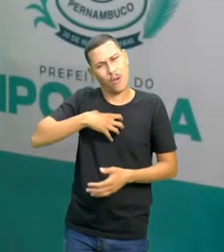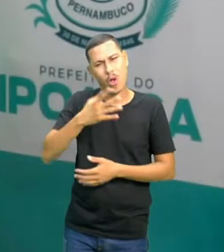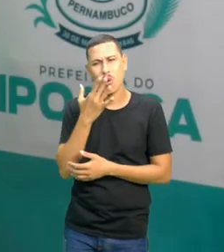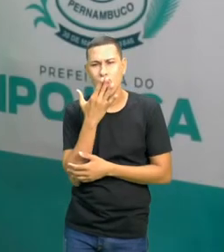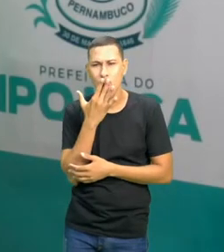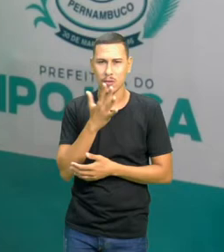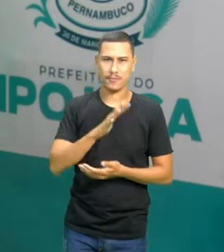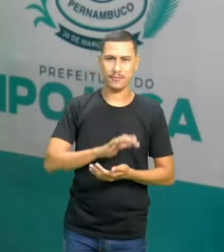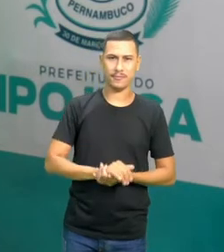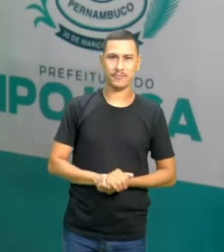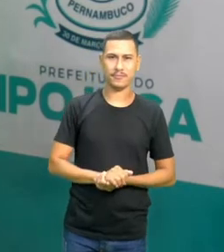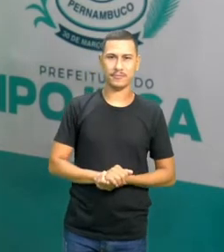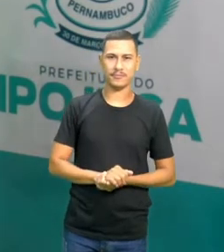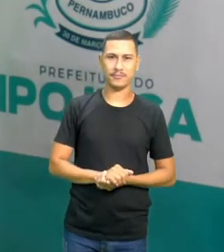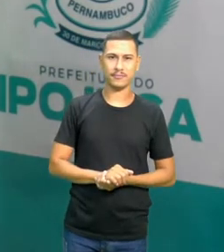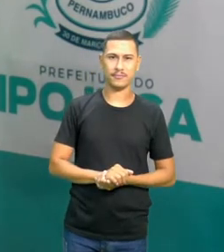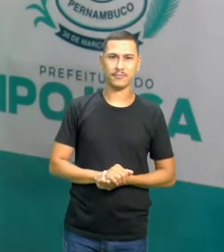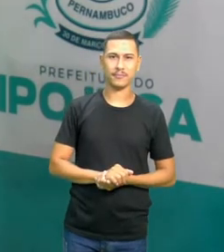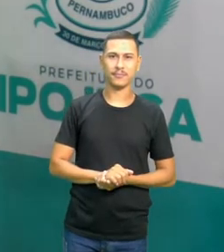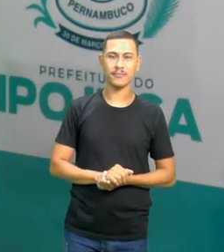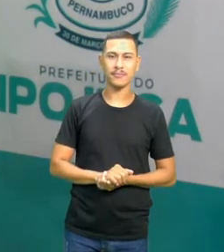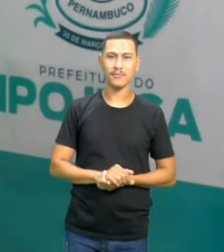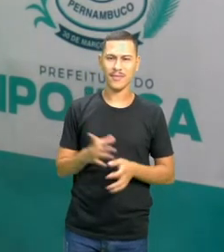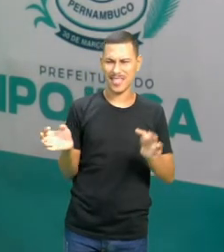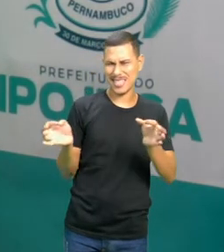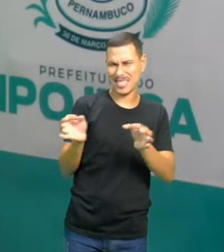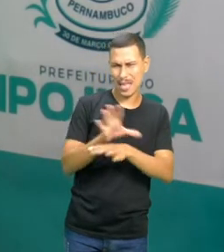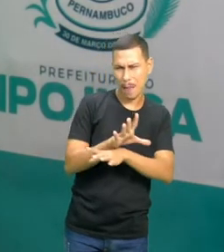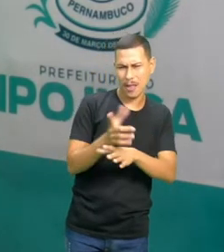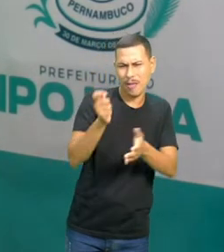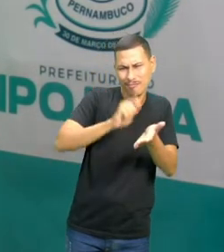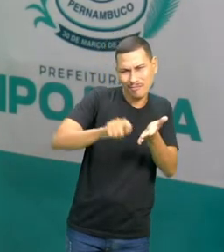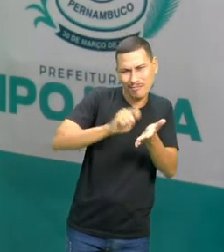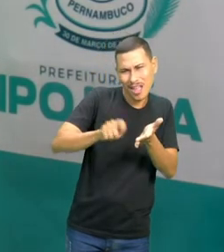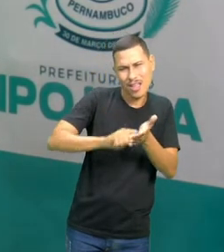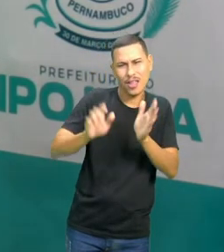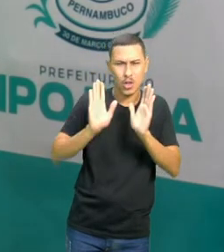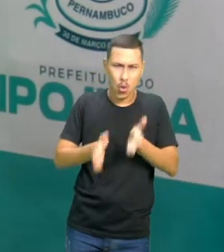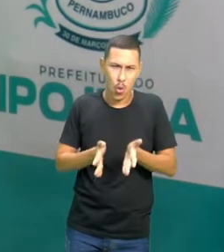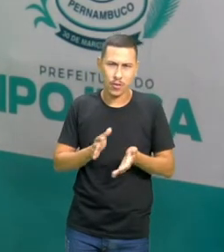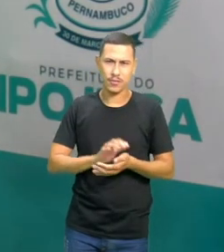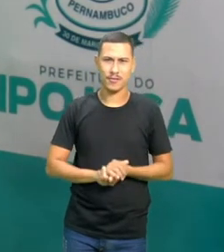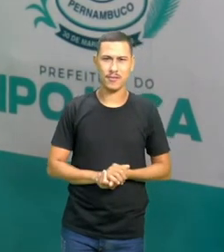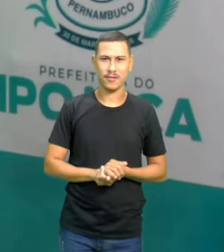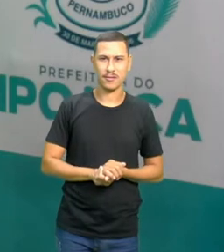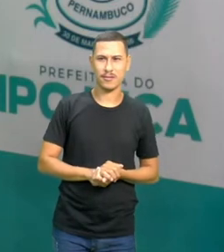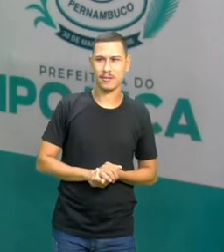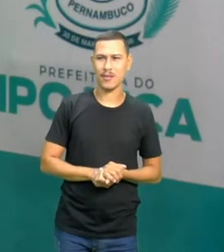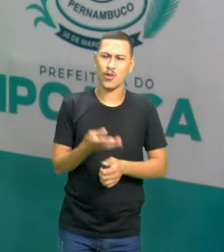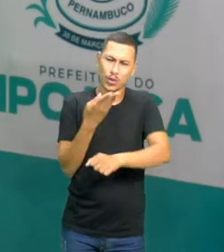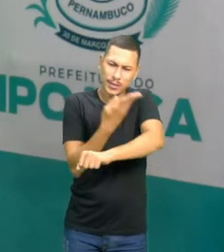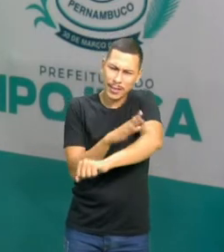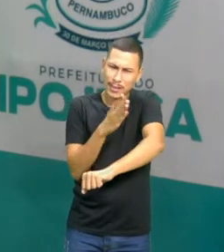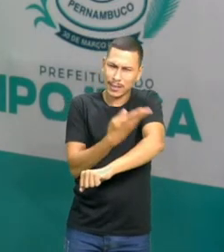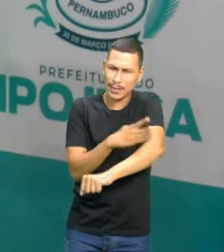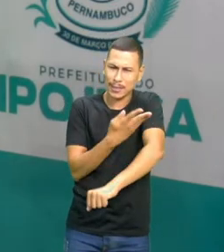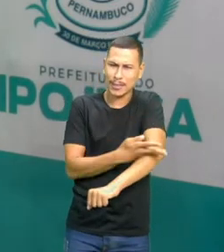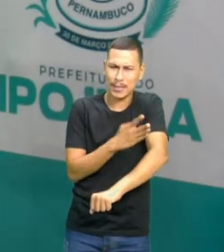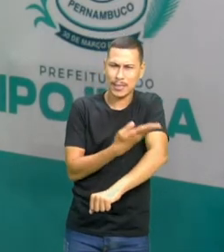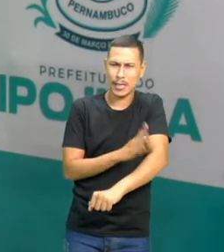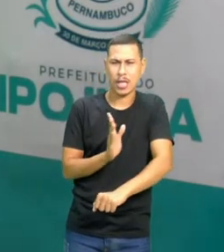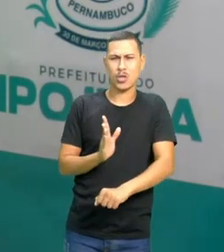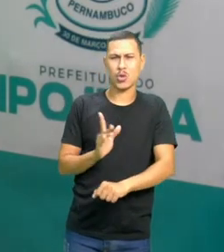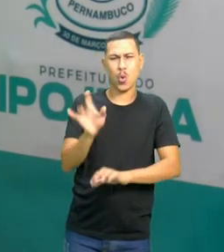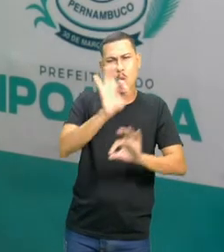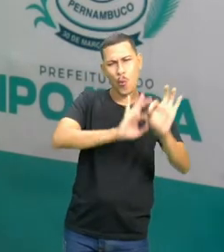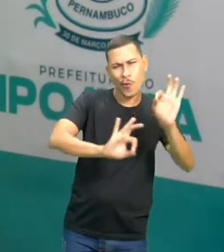cores. Para fechar o nosso exercício de hoje, temos aqui um treinando um pouco mais. É uma